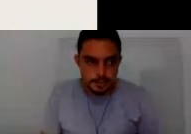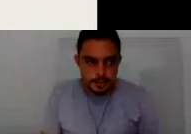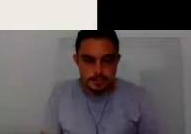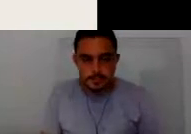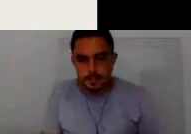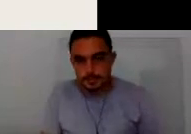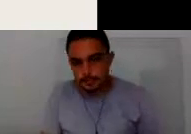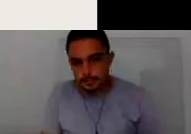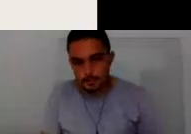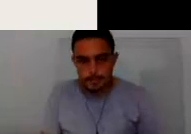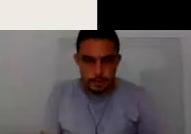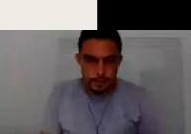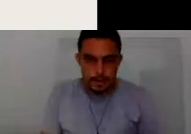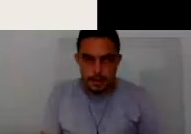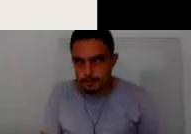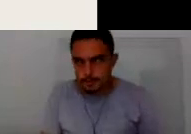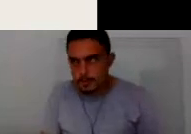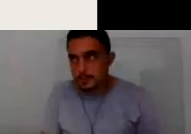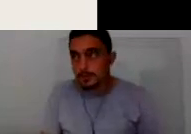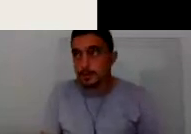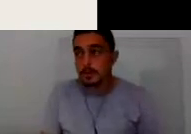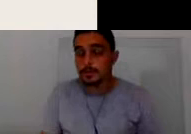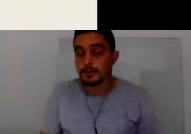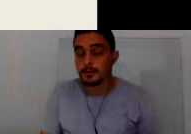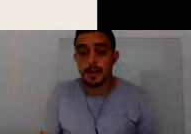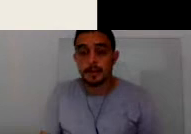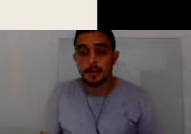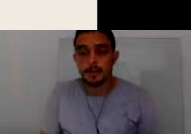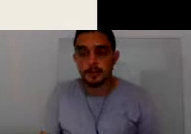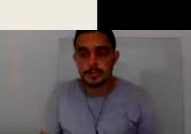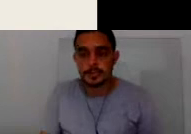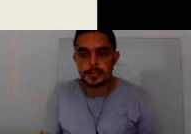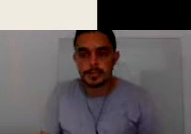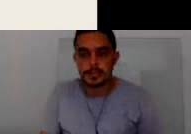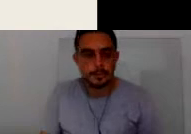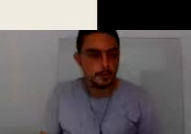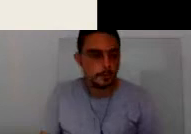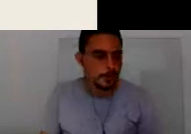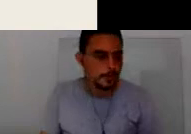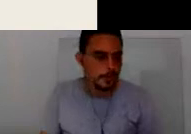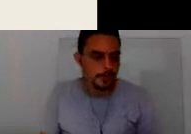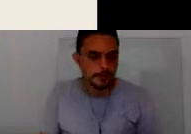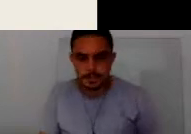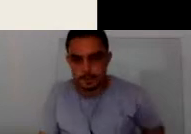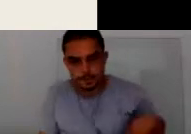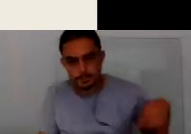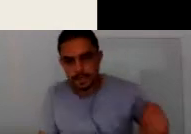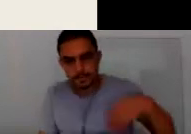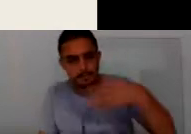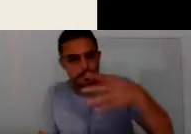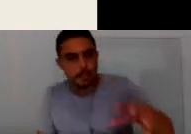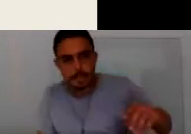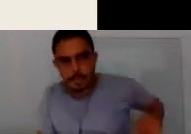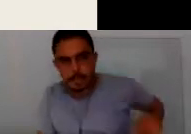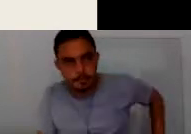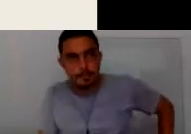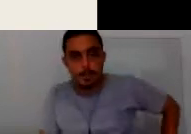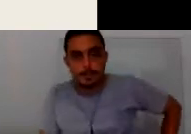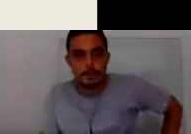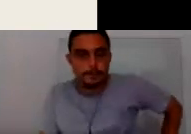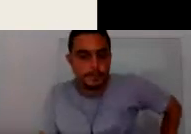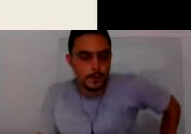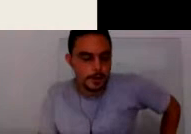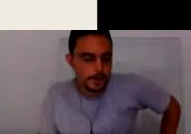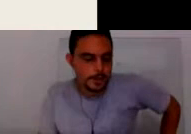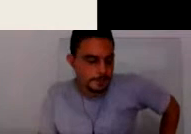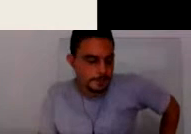para fazer com relação à forma de melhorar, a forma de trabalhar aqui, eu aceito sem problema nenhum. Pode entrar, mandar no privado, se quiser mandar